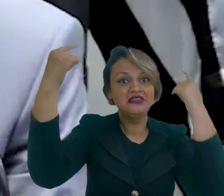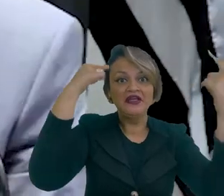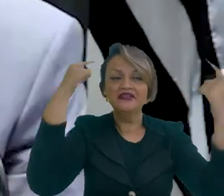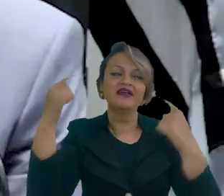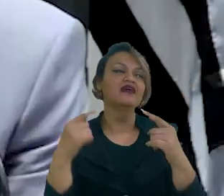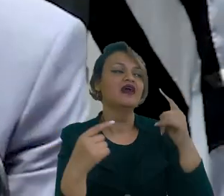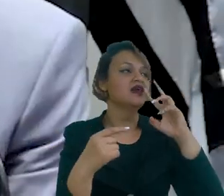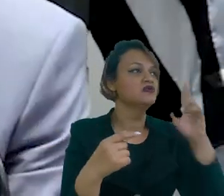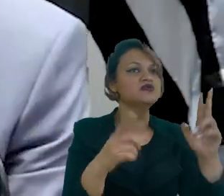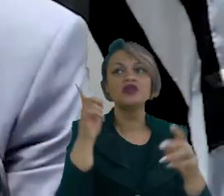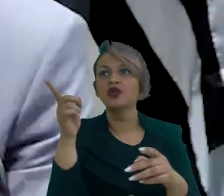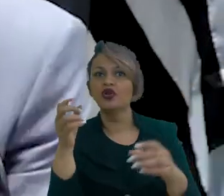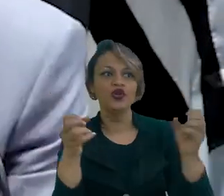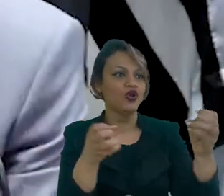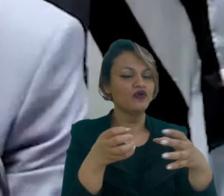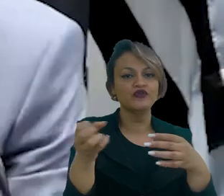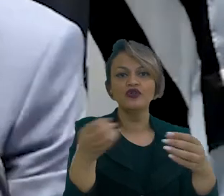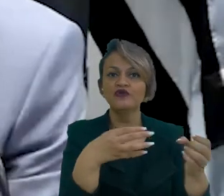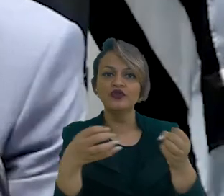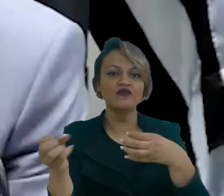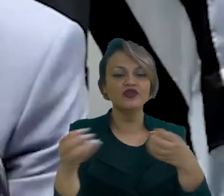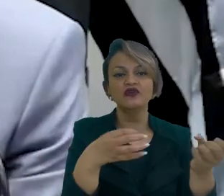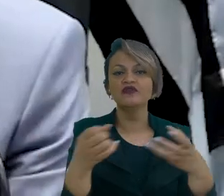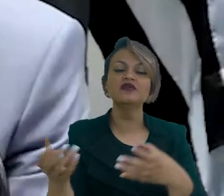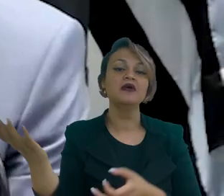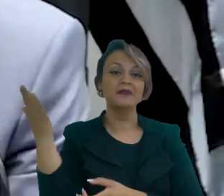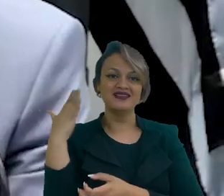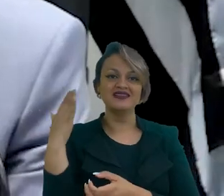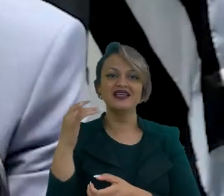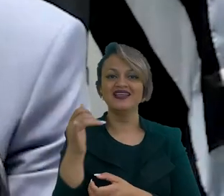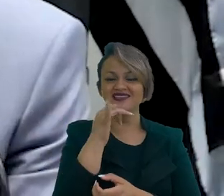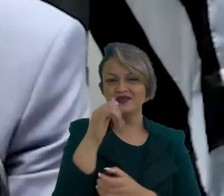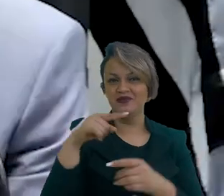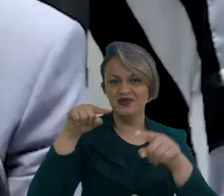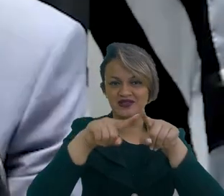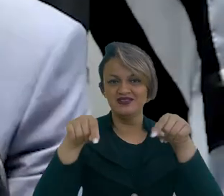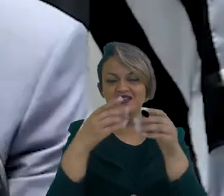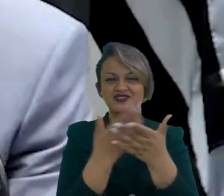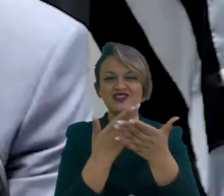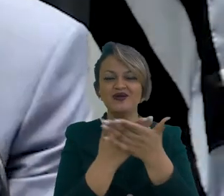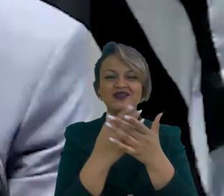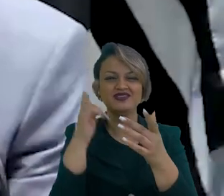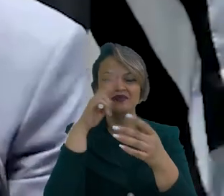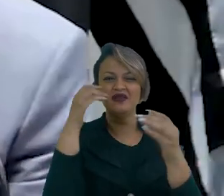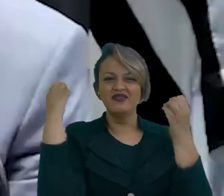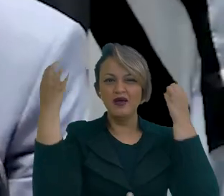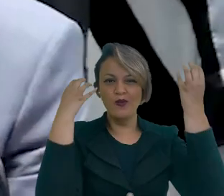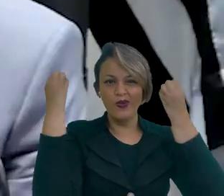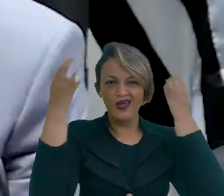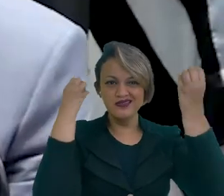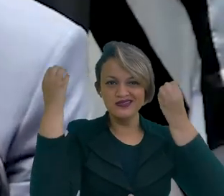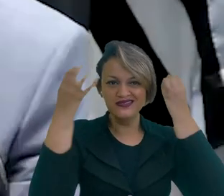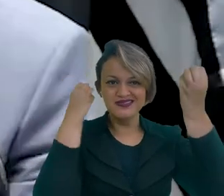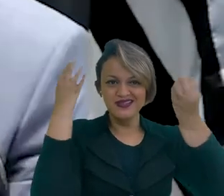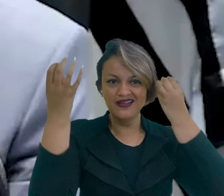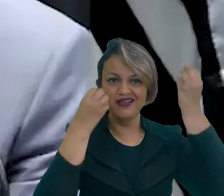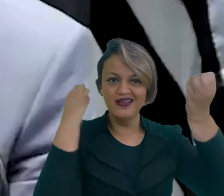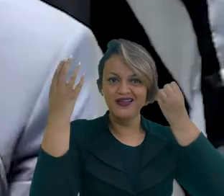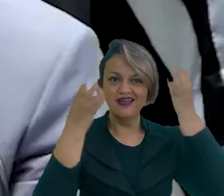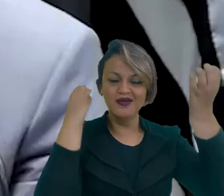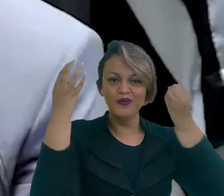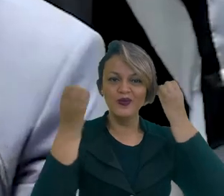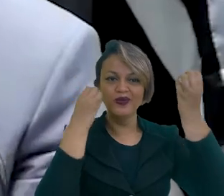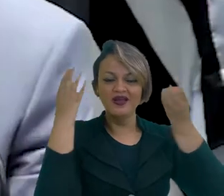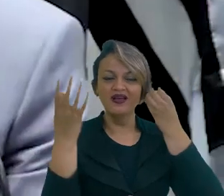mínimo porque cada hora surge uma né antes aquele exemplo que a gente fazia em sala de aula da ambulância lá naquele Exemplo